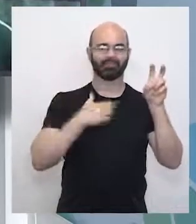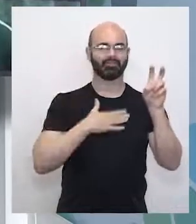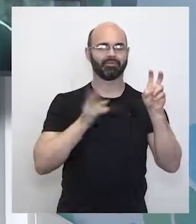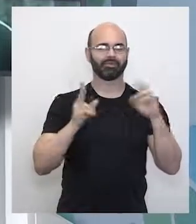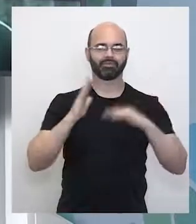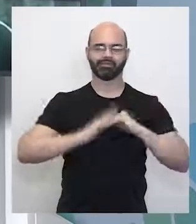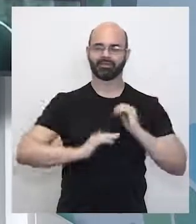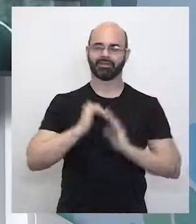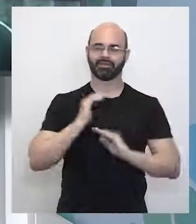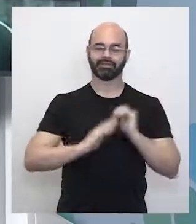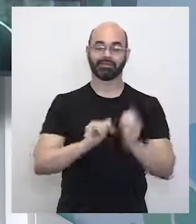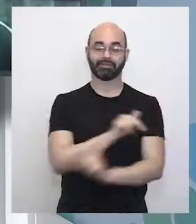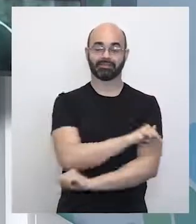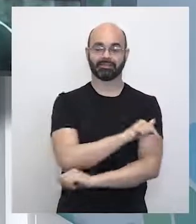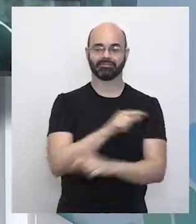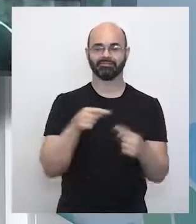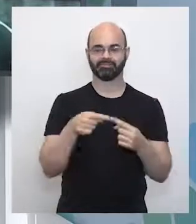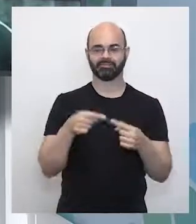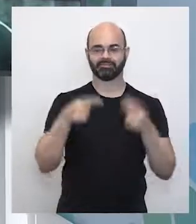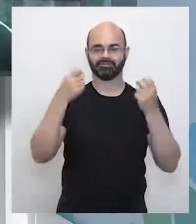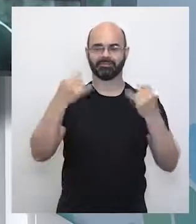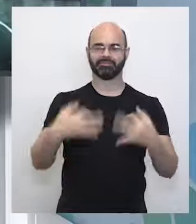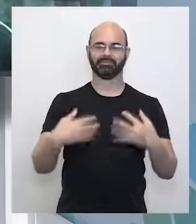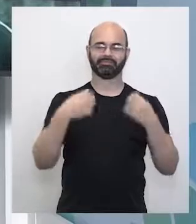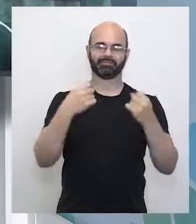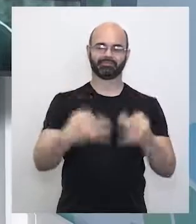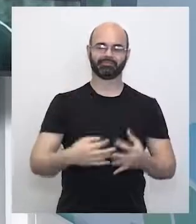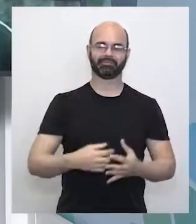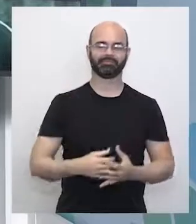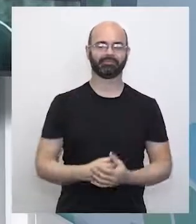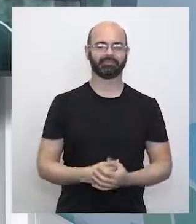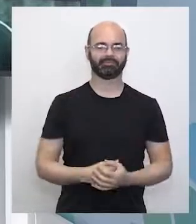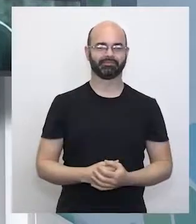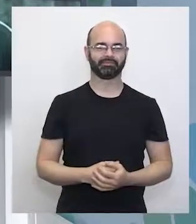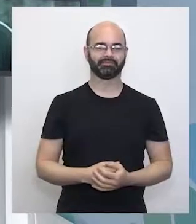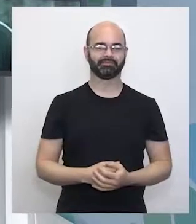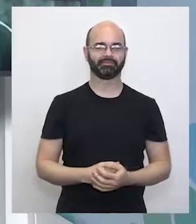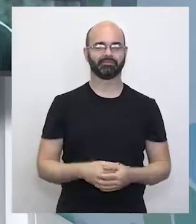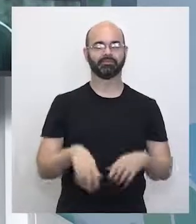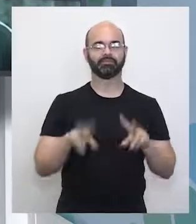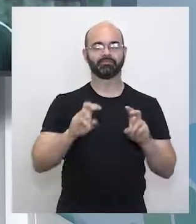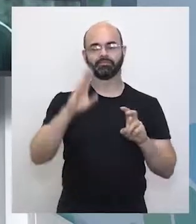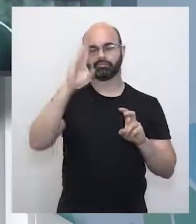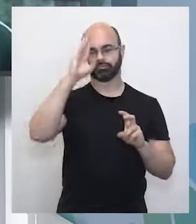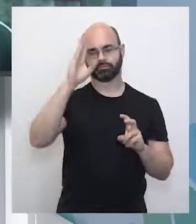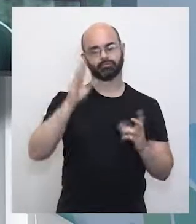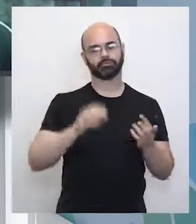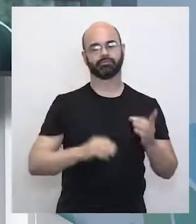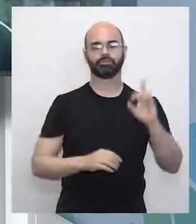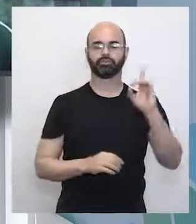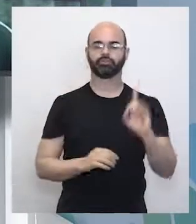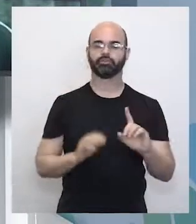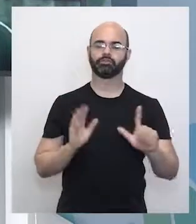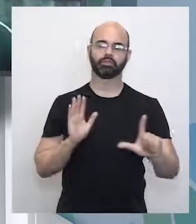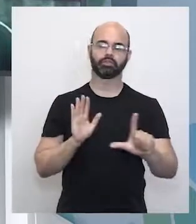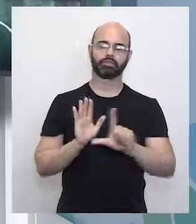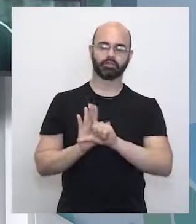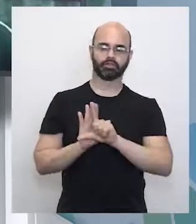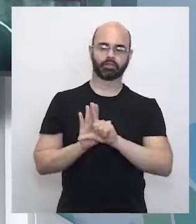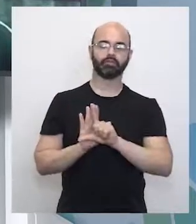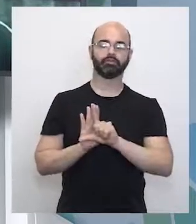aí do sétimo ano, né? Essa aula aqui vai falar mais sobre as questões aí dos direitos legais, né? Eu trouxe